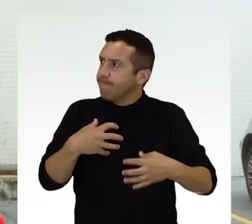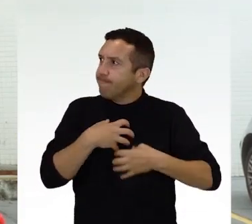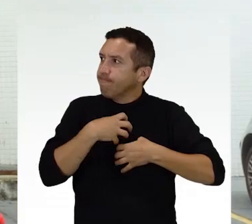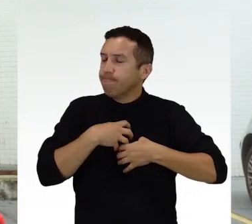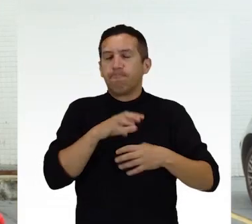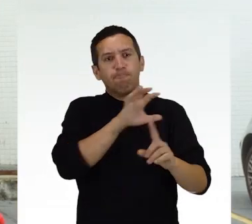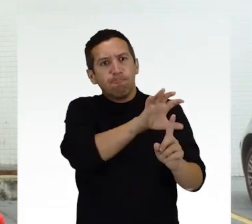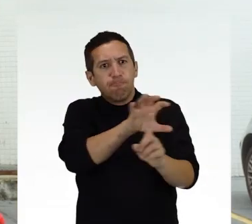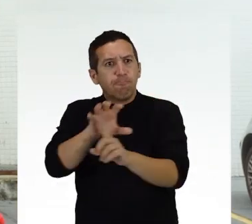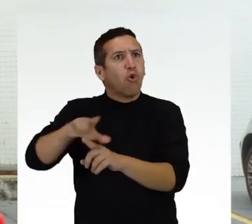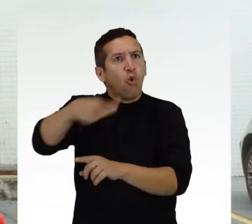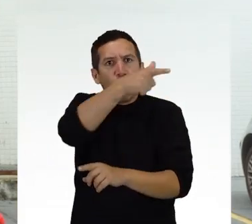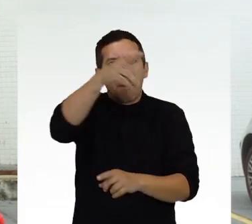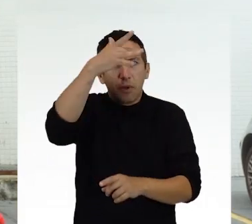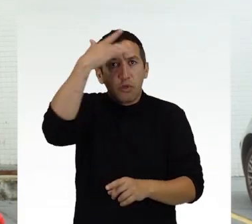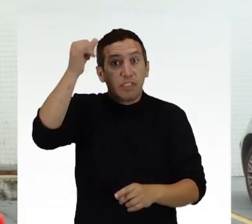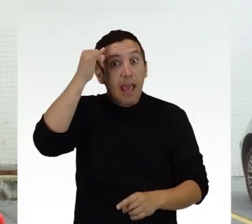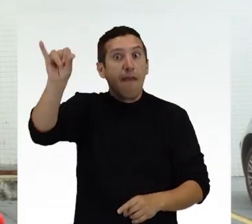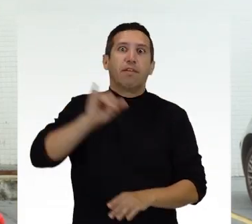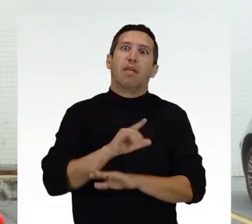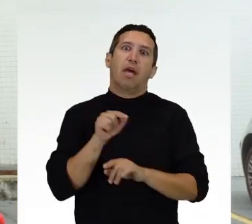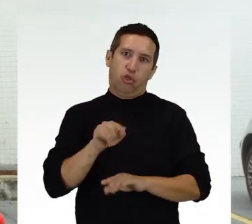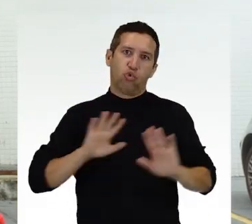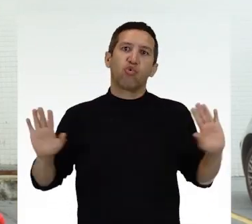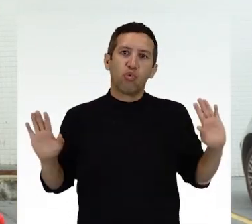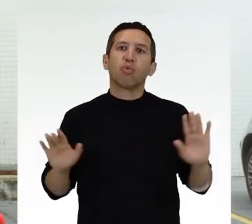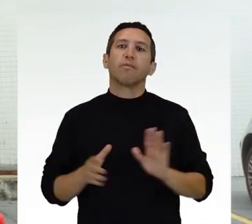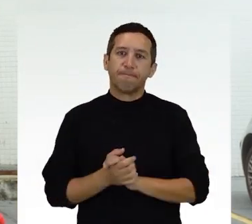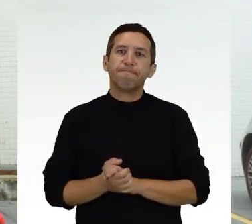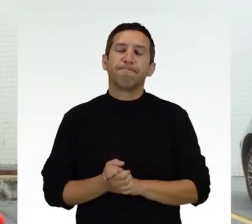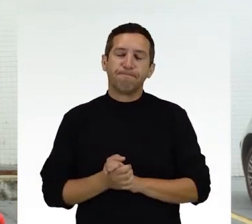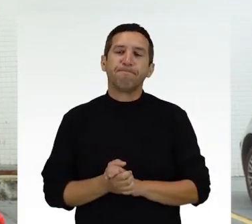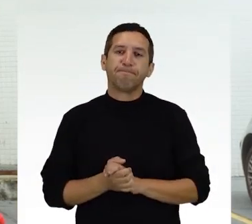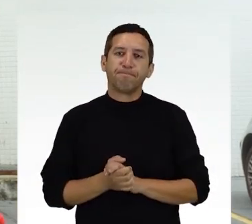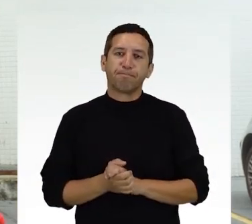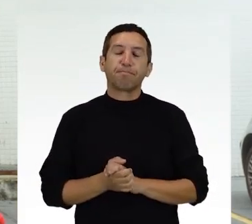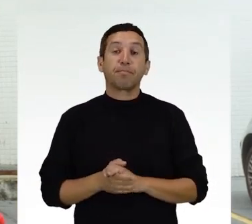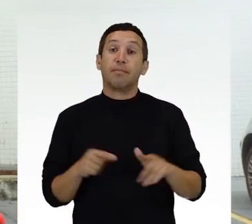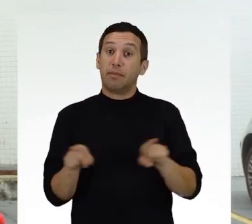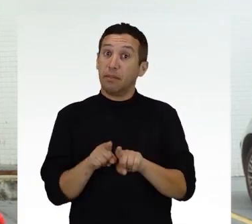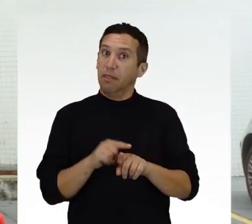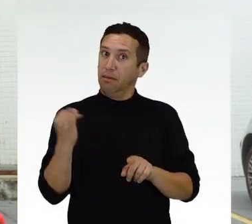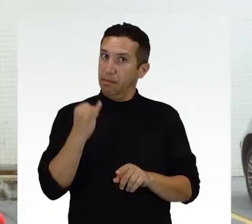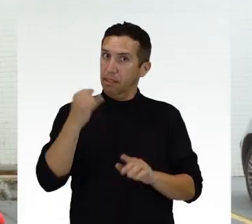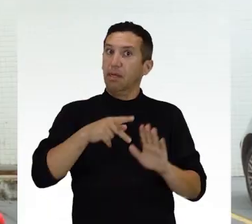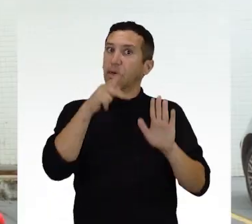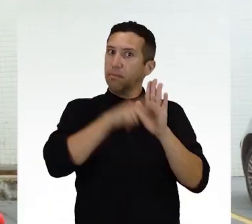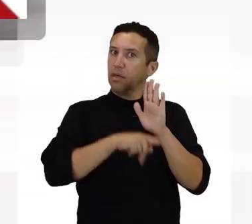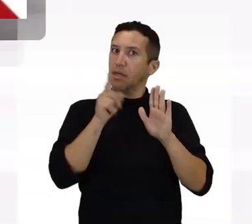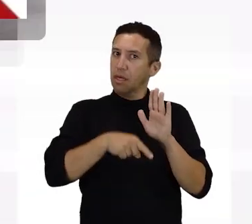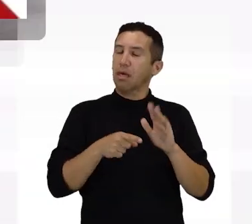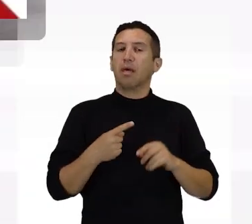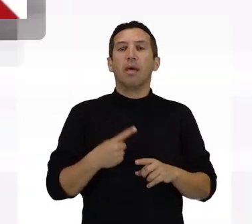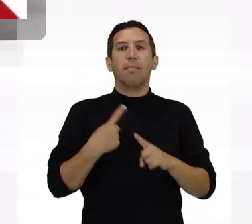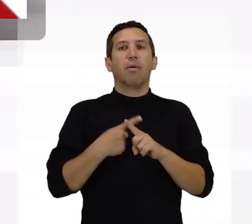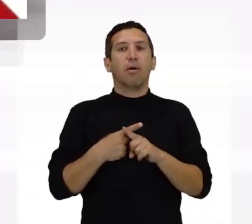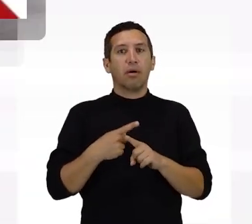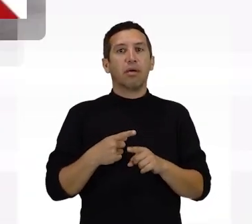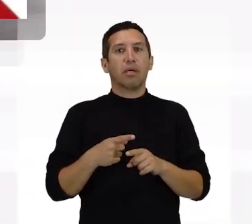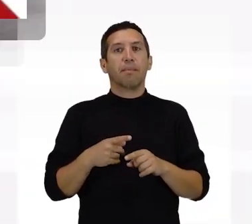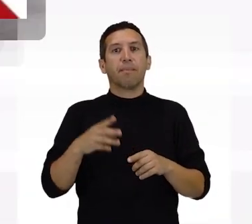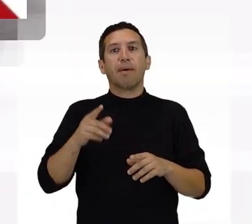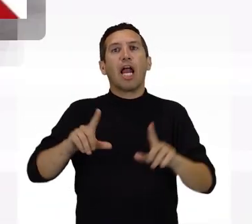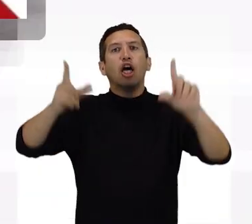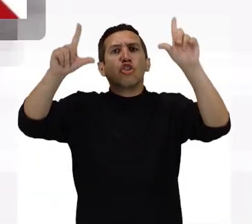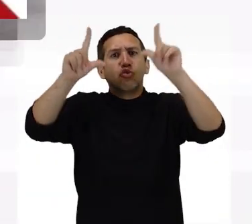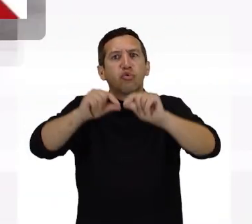crianças e adolescentes em ações de mobilização, conscientização e prevenção ao trabalho infantil. Sim, a importância do projeto é